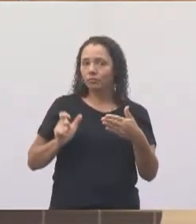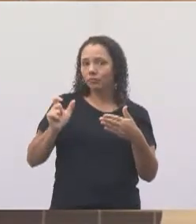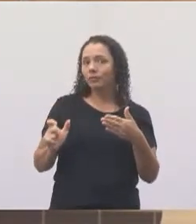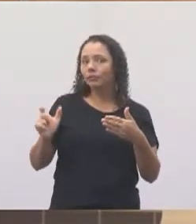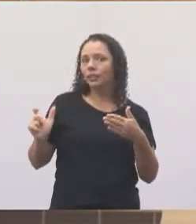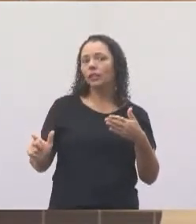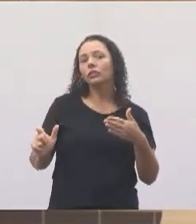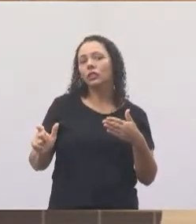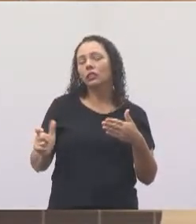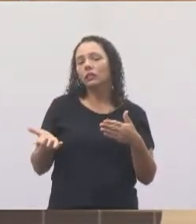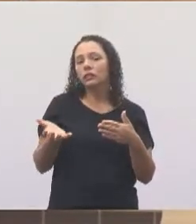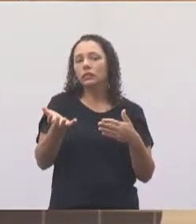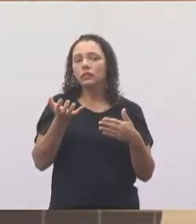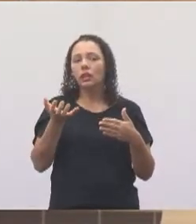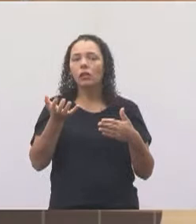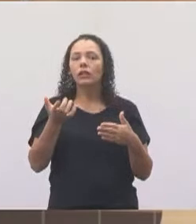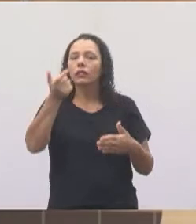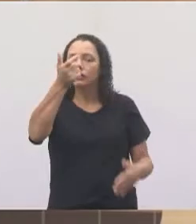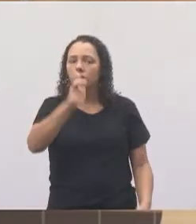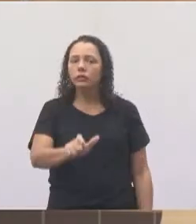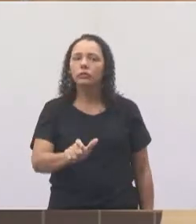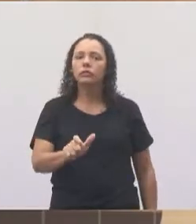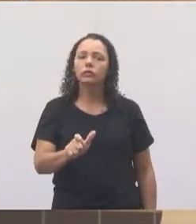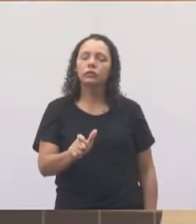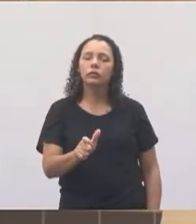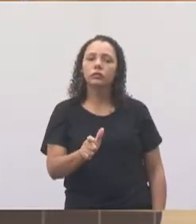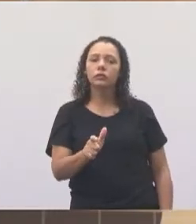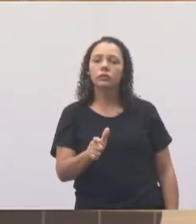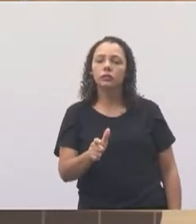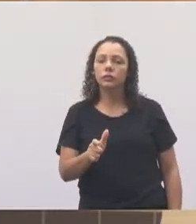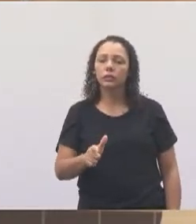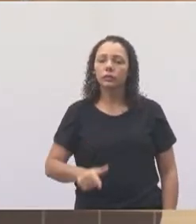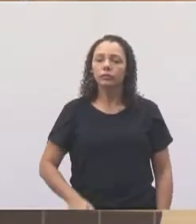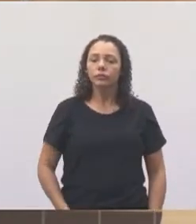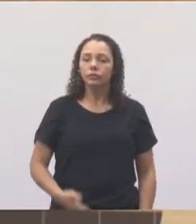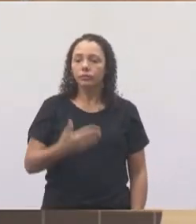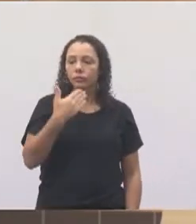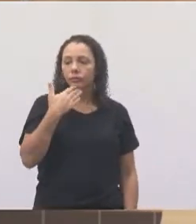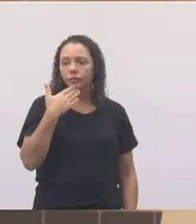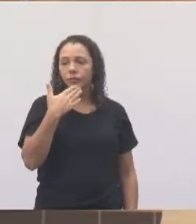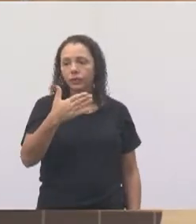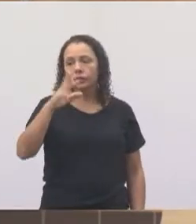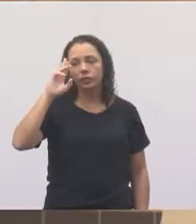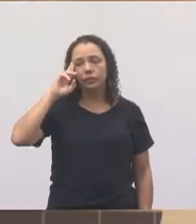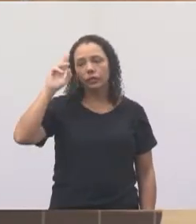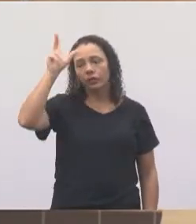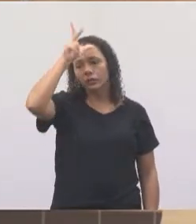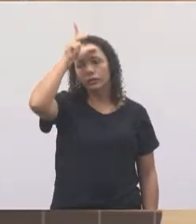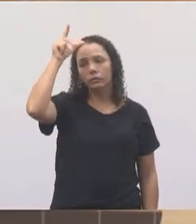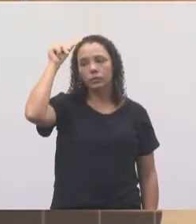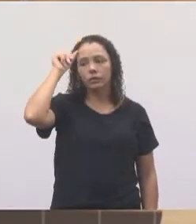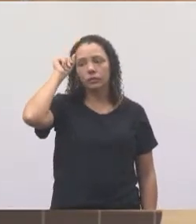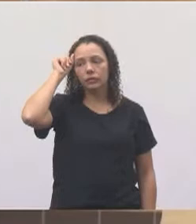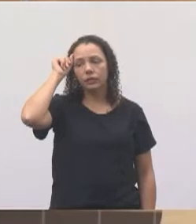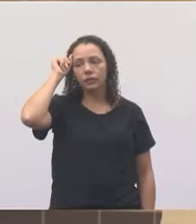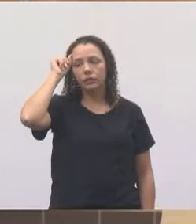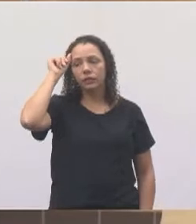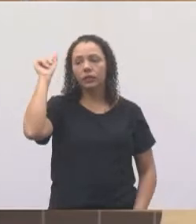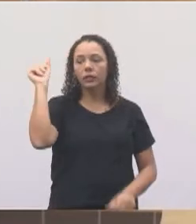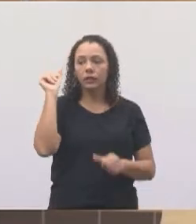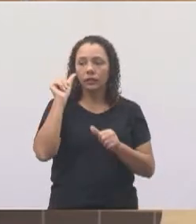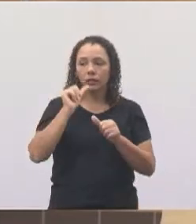e eu quero aqui novamente pedir ao senhor prefeito que revogue